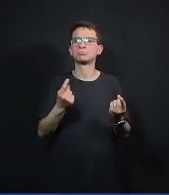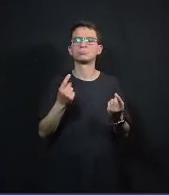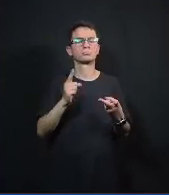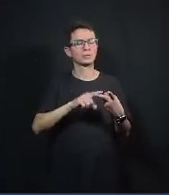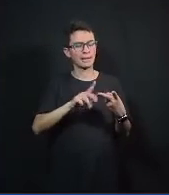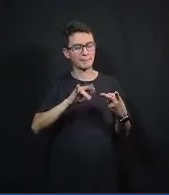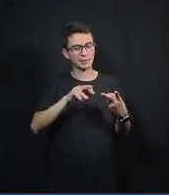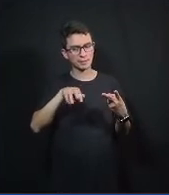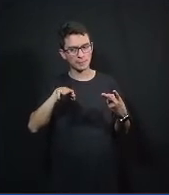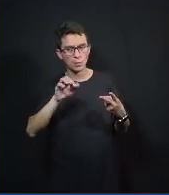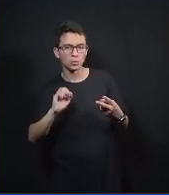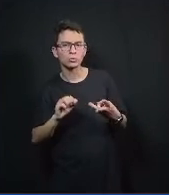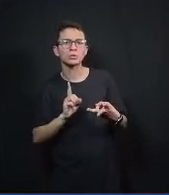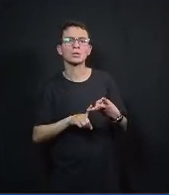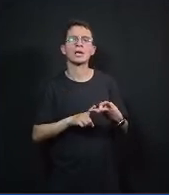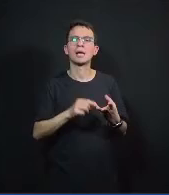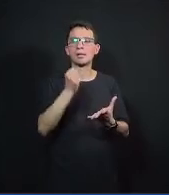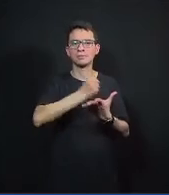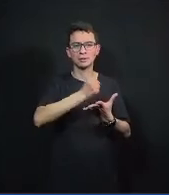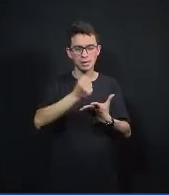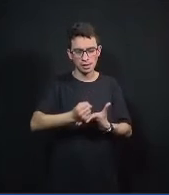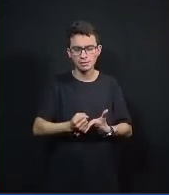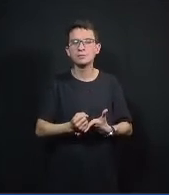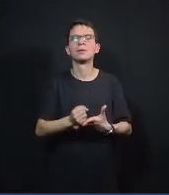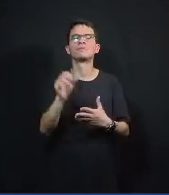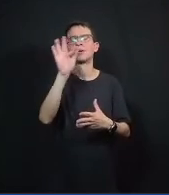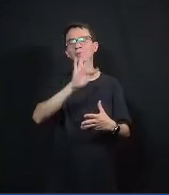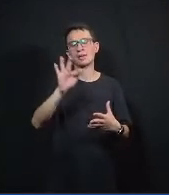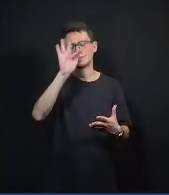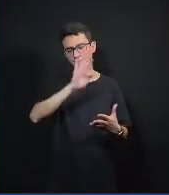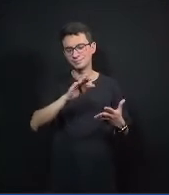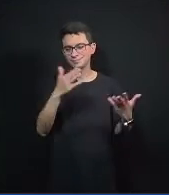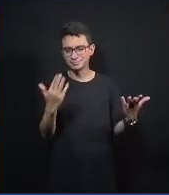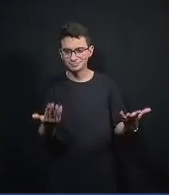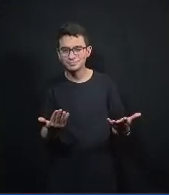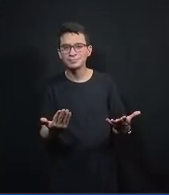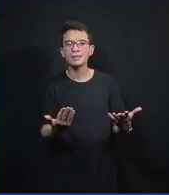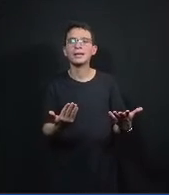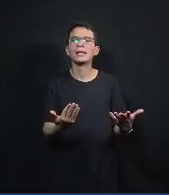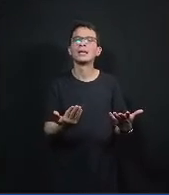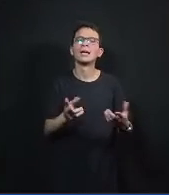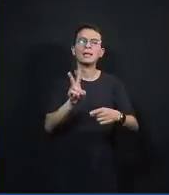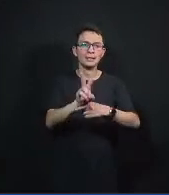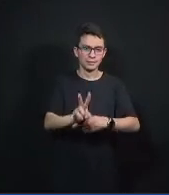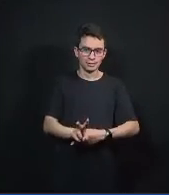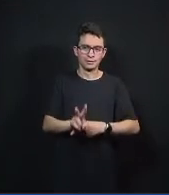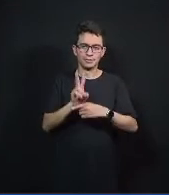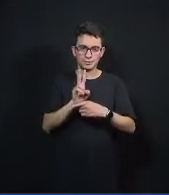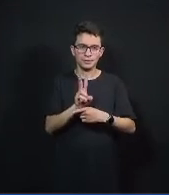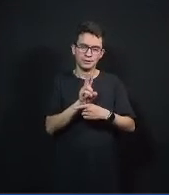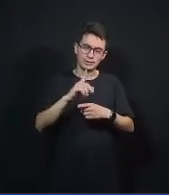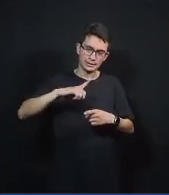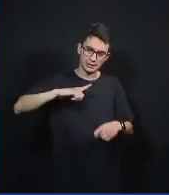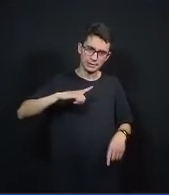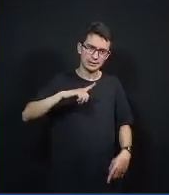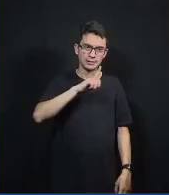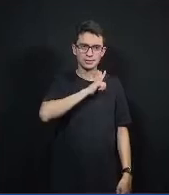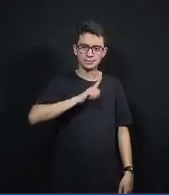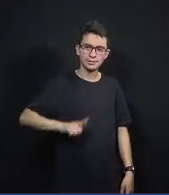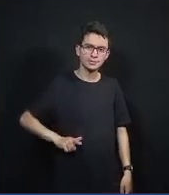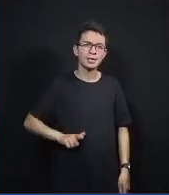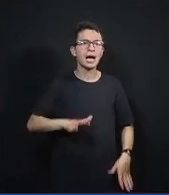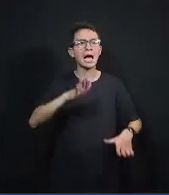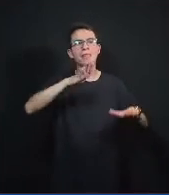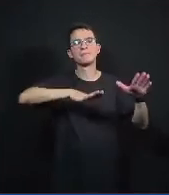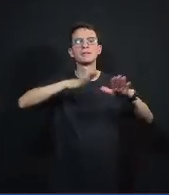a matrícula numa universidade, obter empréstimos em instituições de crédito do governo. É muitas vezes até mesmo